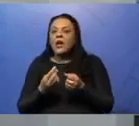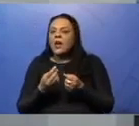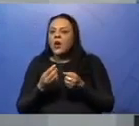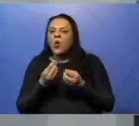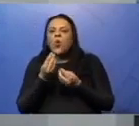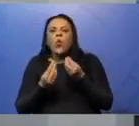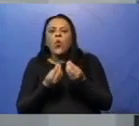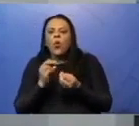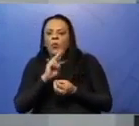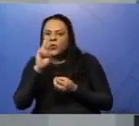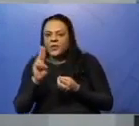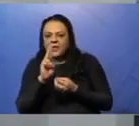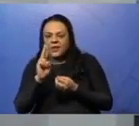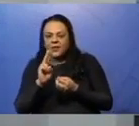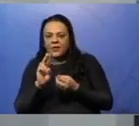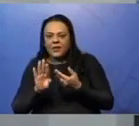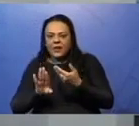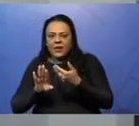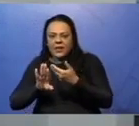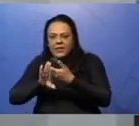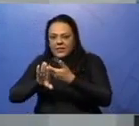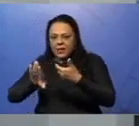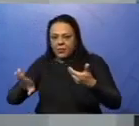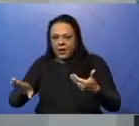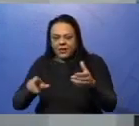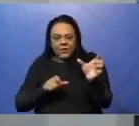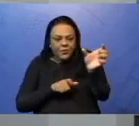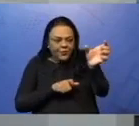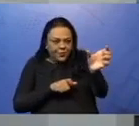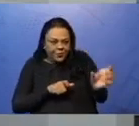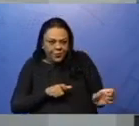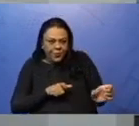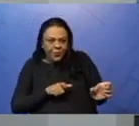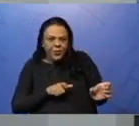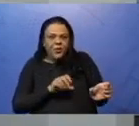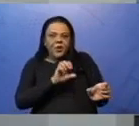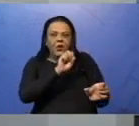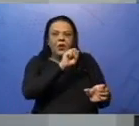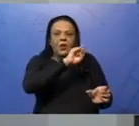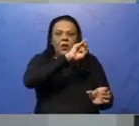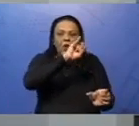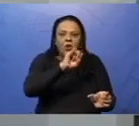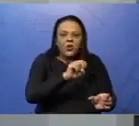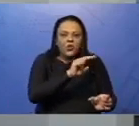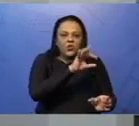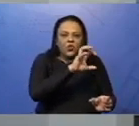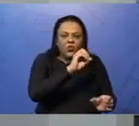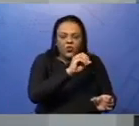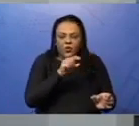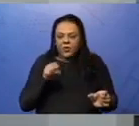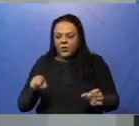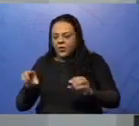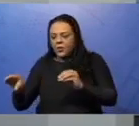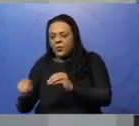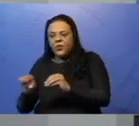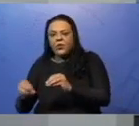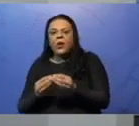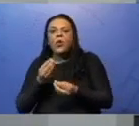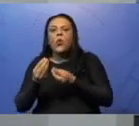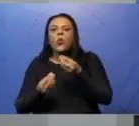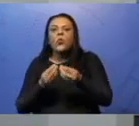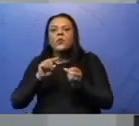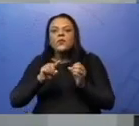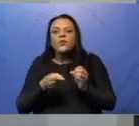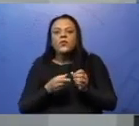e o predicado. E também o verbo e o predicativo. Então, eu tenho lá a história da madrasta, era sua